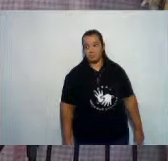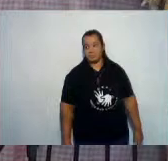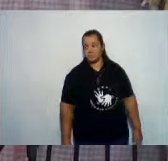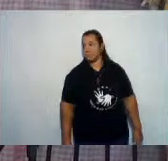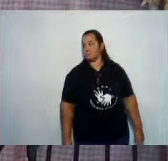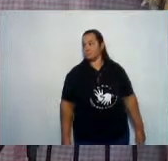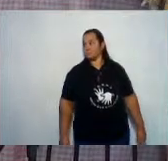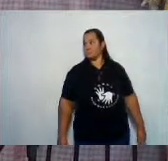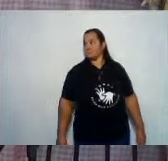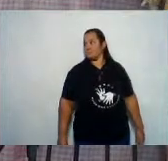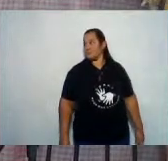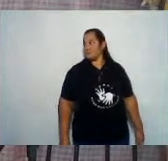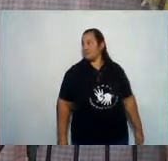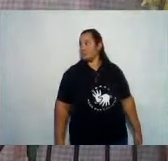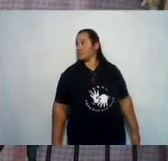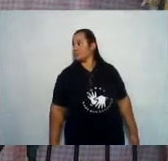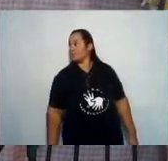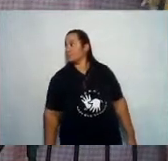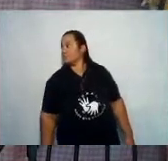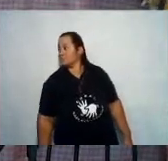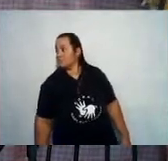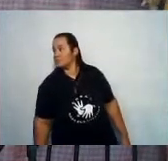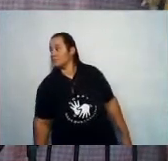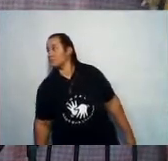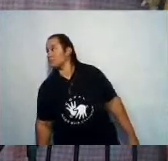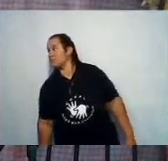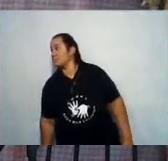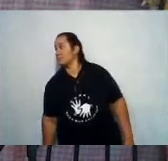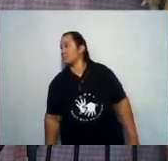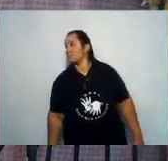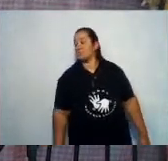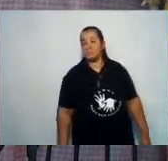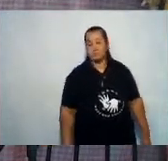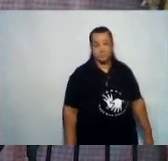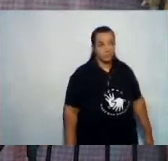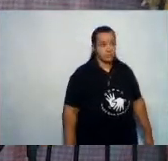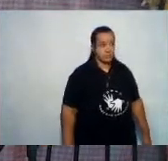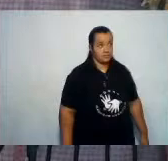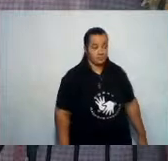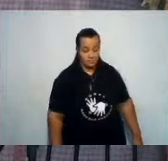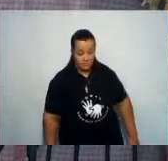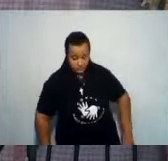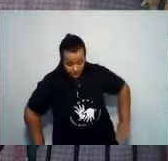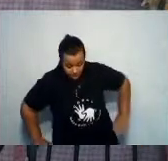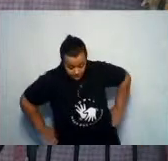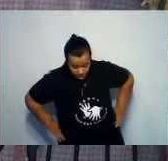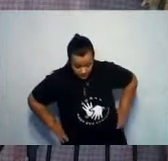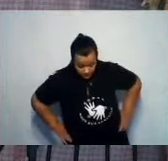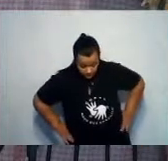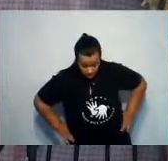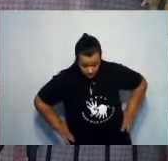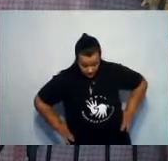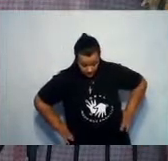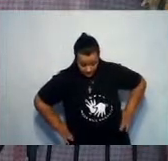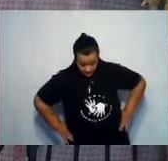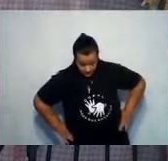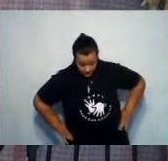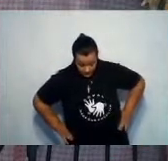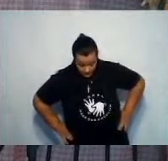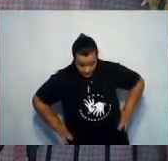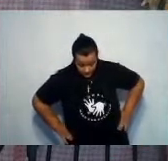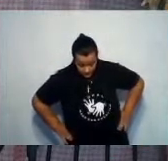que pediu umas modas pra gente. Deixa eu mandar um alô pra todos os nossos amigos, né, que nos incentivaram. Que saudade que eu tava aqui